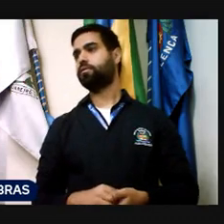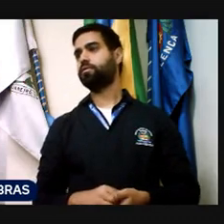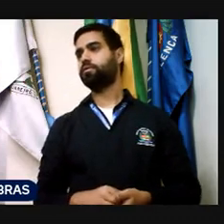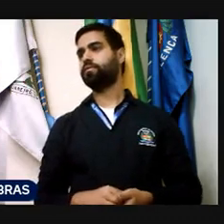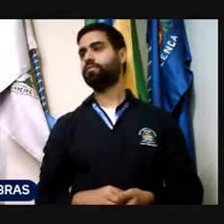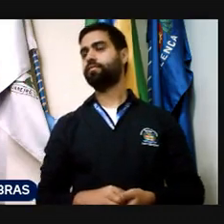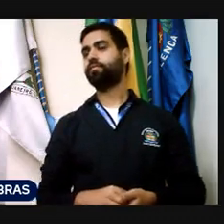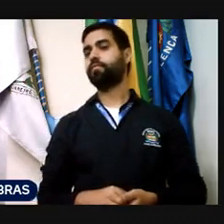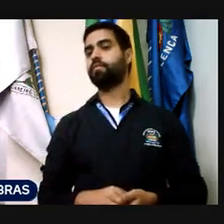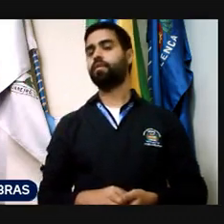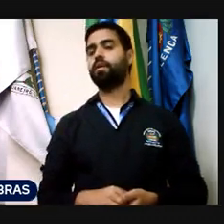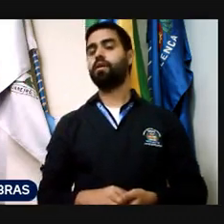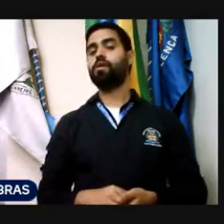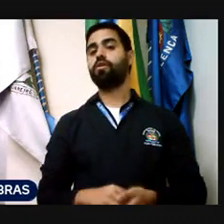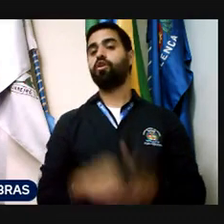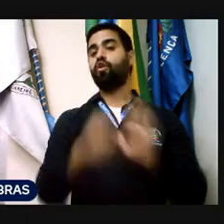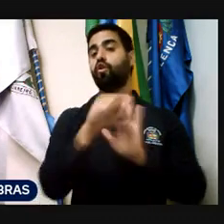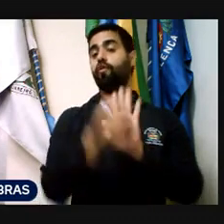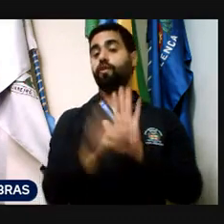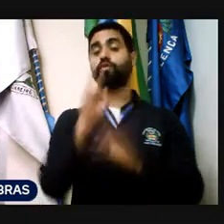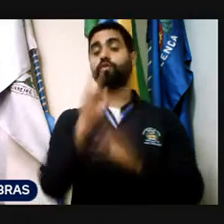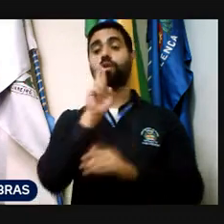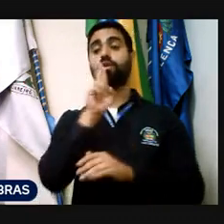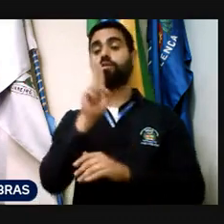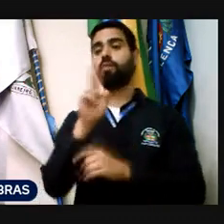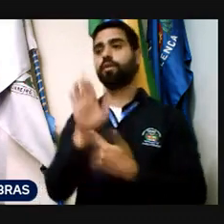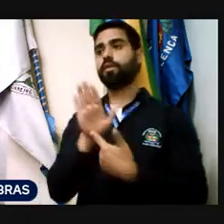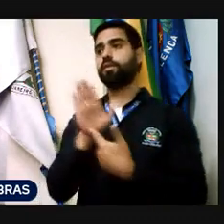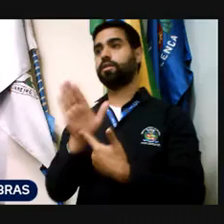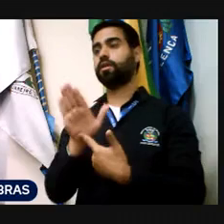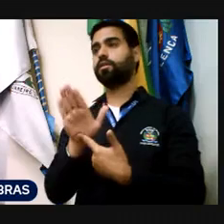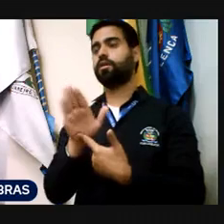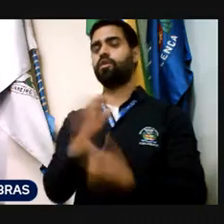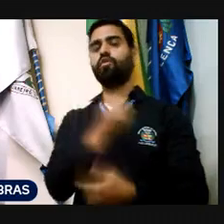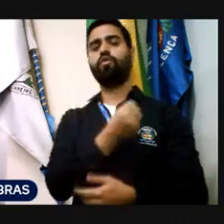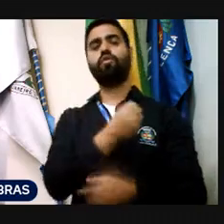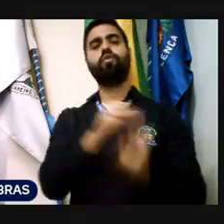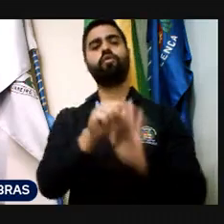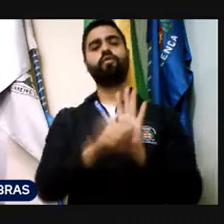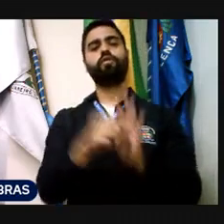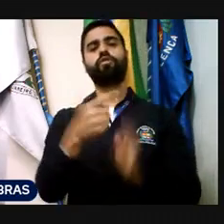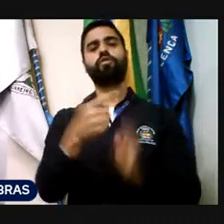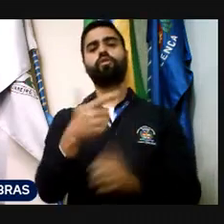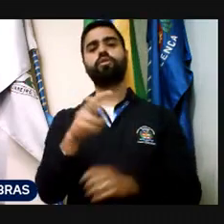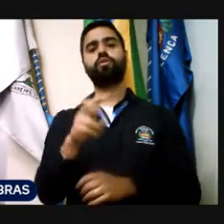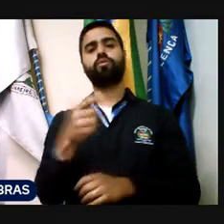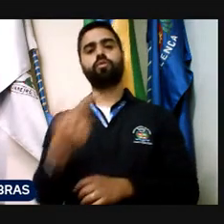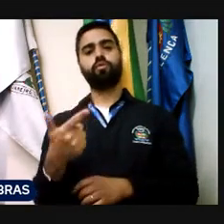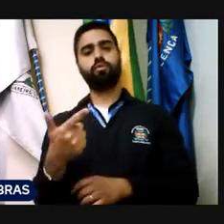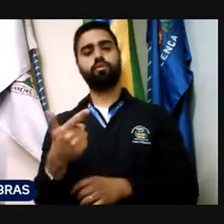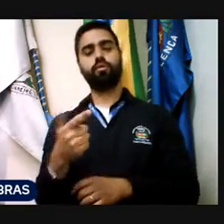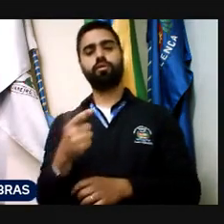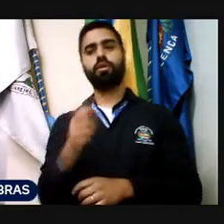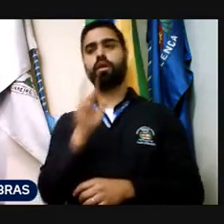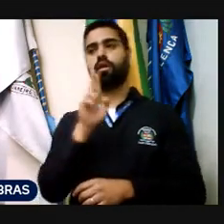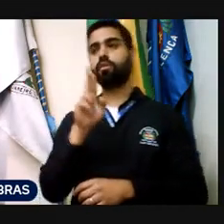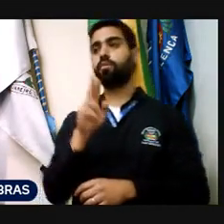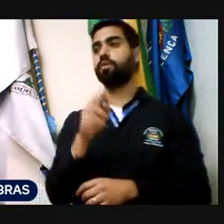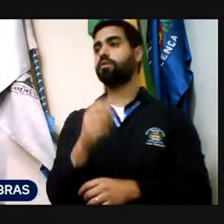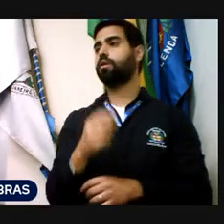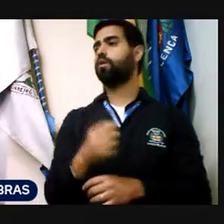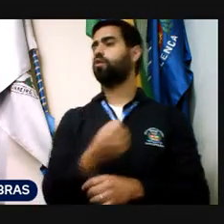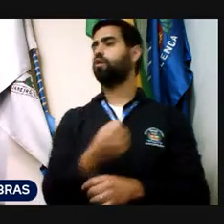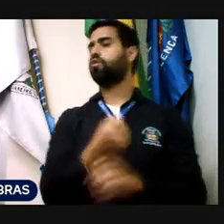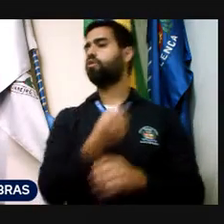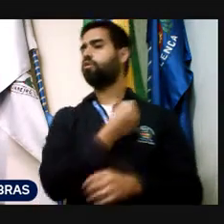Ofício com as respostas, as indicações. Ofício 252, resposta à indicação 363-2021.